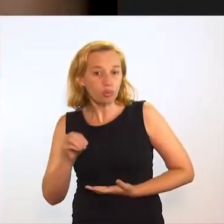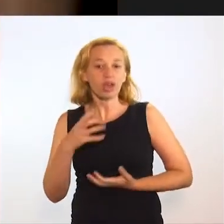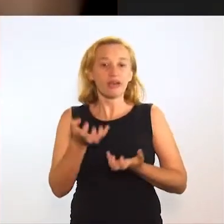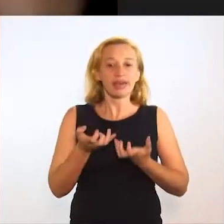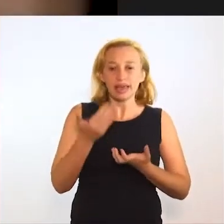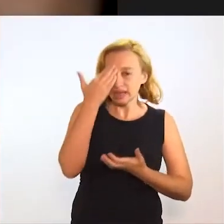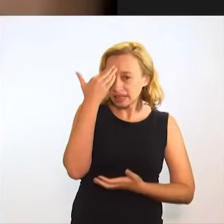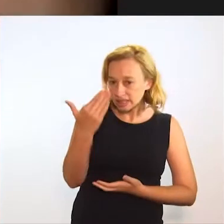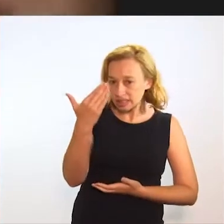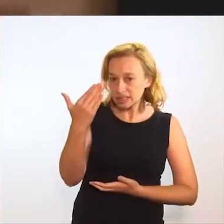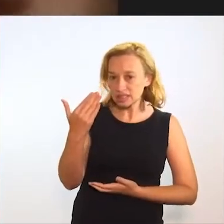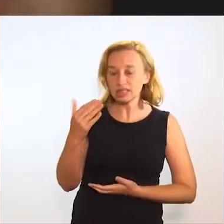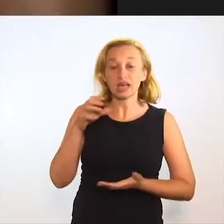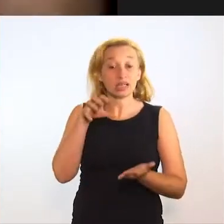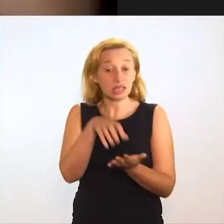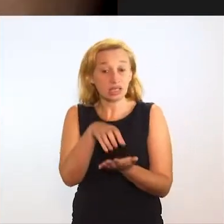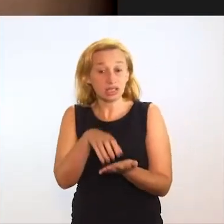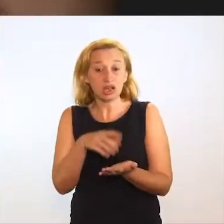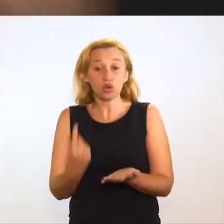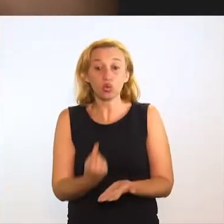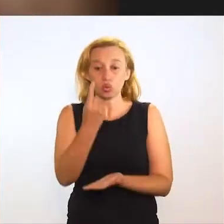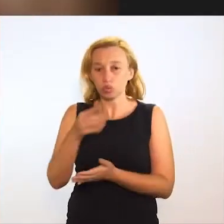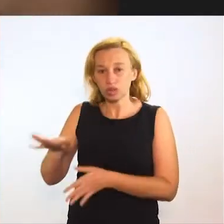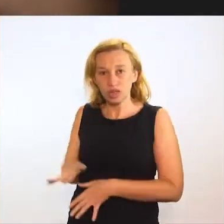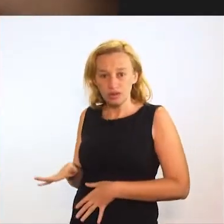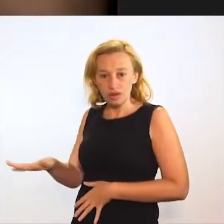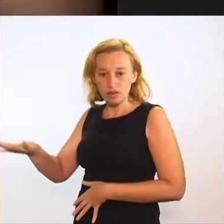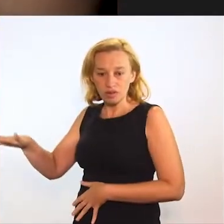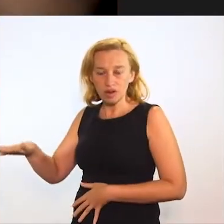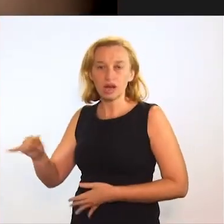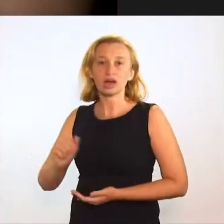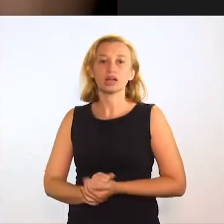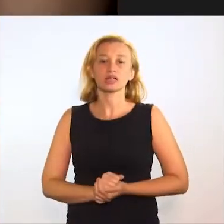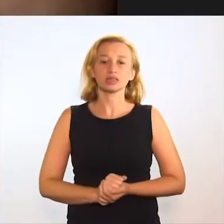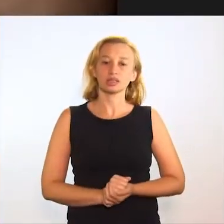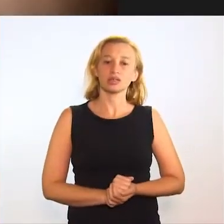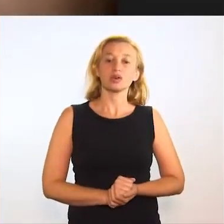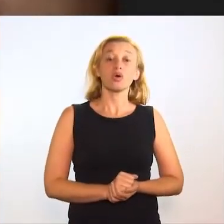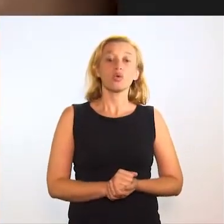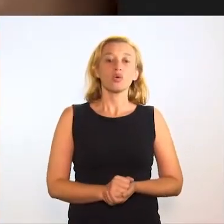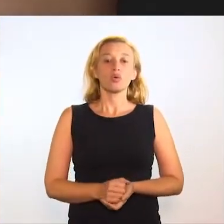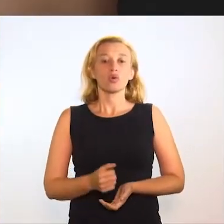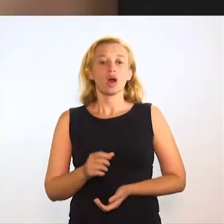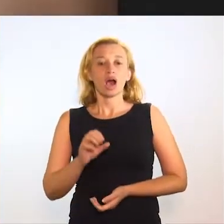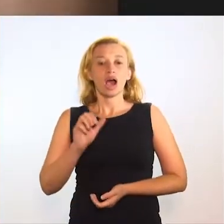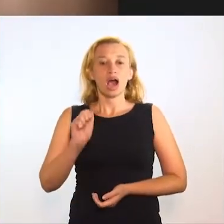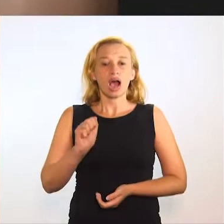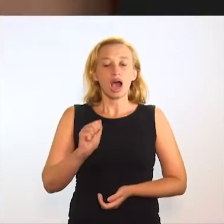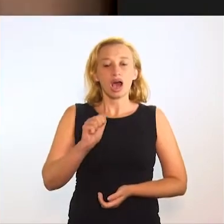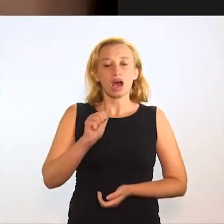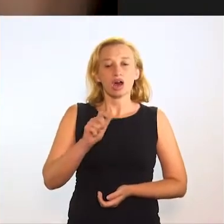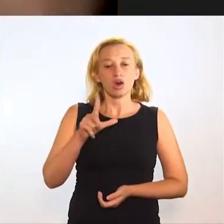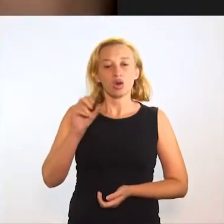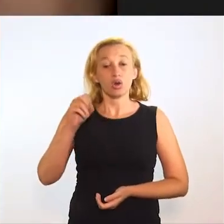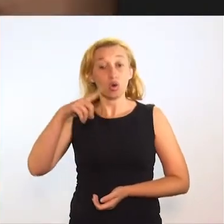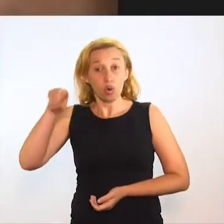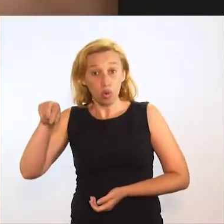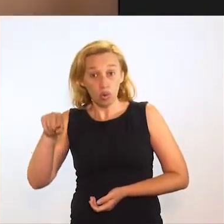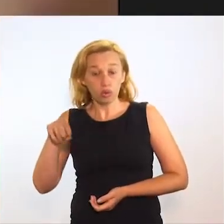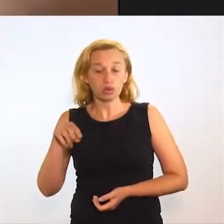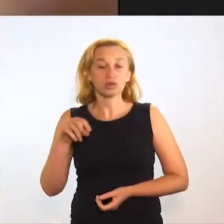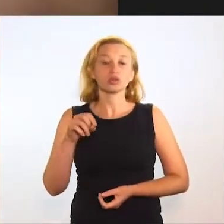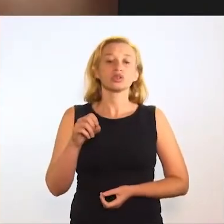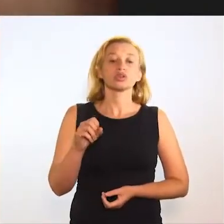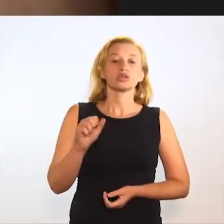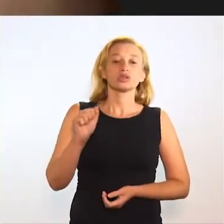renome. Eu quero agradecer publicamente a Central Única das Favelas, que disponibilizou o Alô Social,